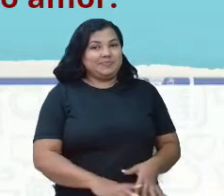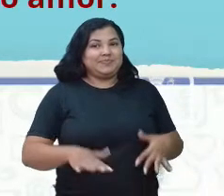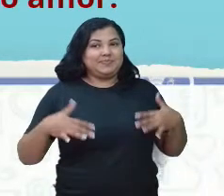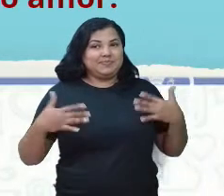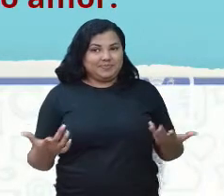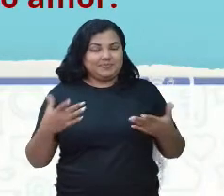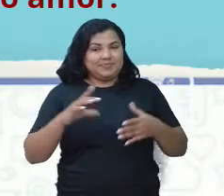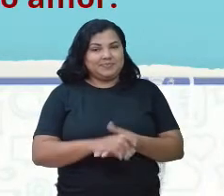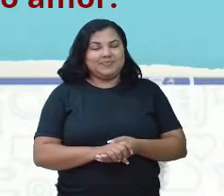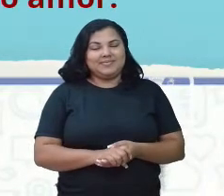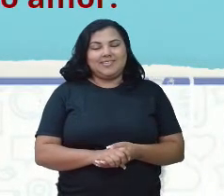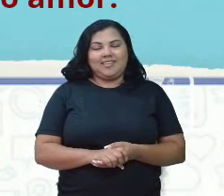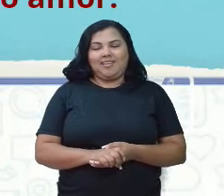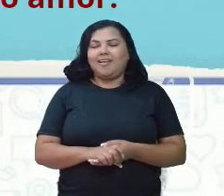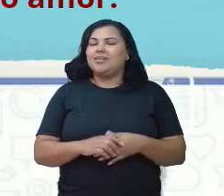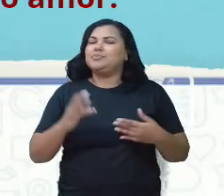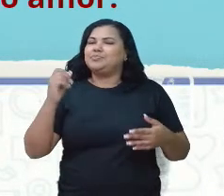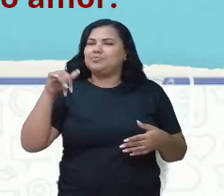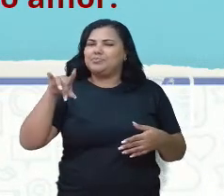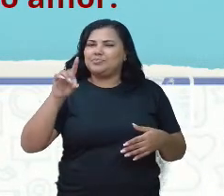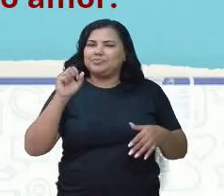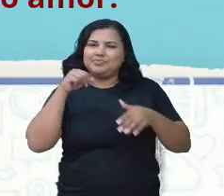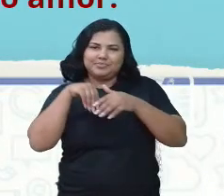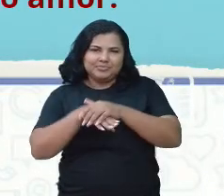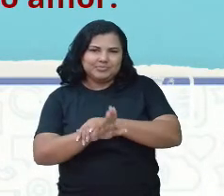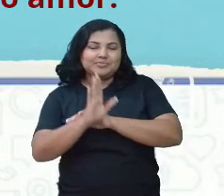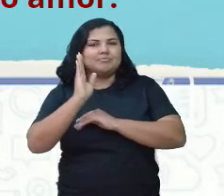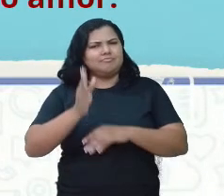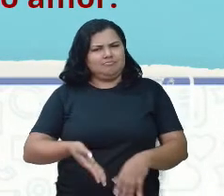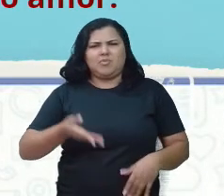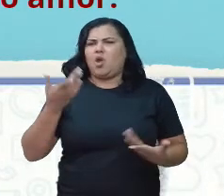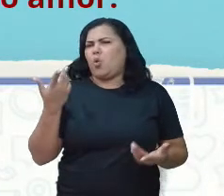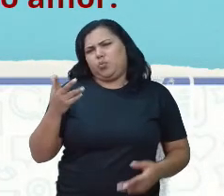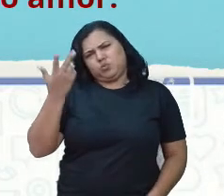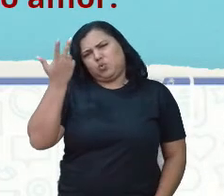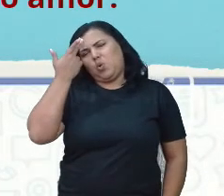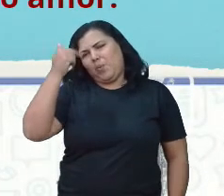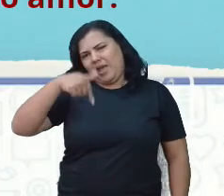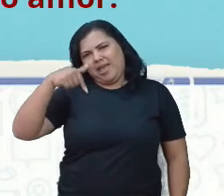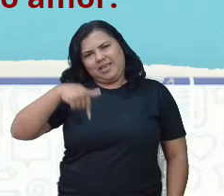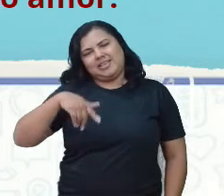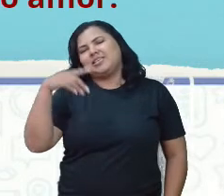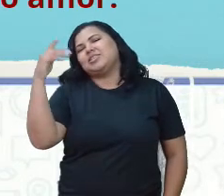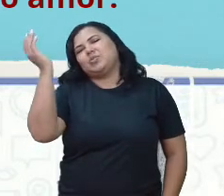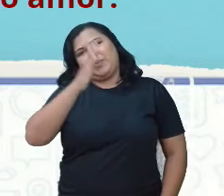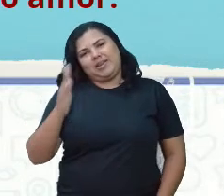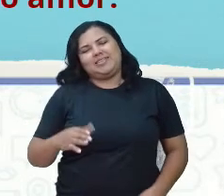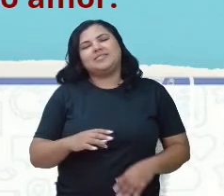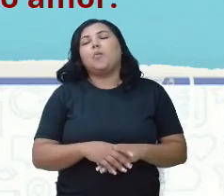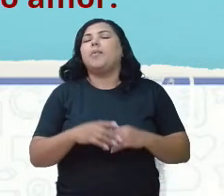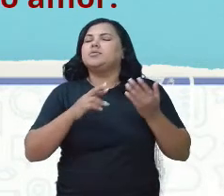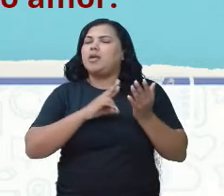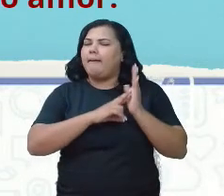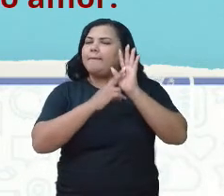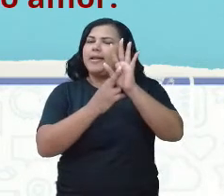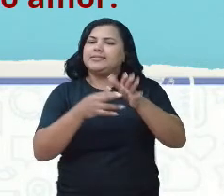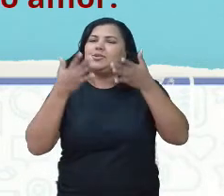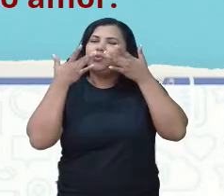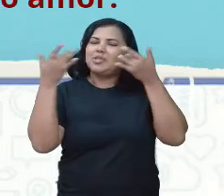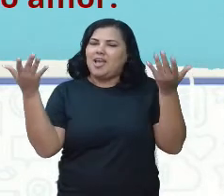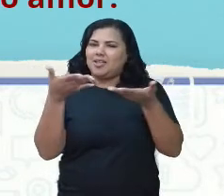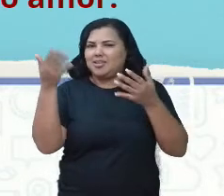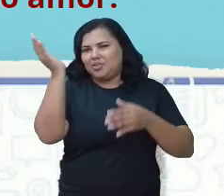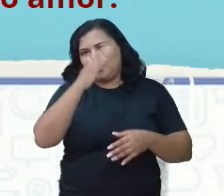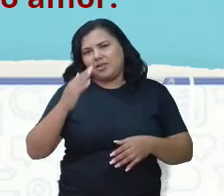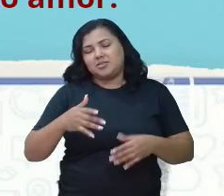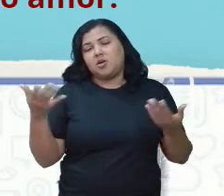a comédia de costumes é o gênero de comédia mais comum no Brasil. É o mais representativo do teatro brasileiro hoje.